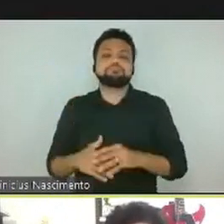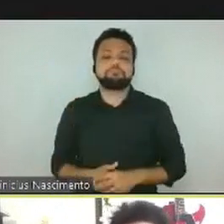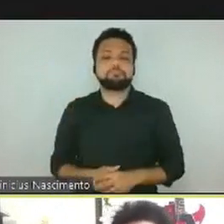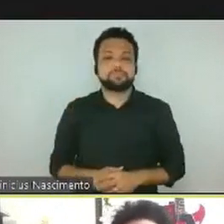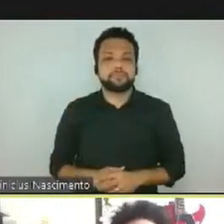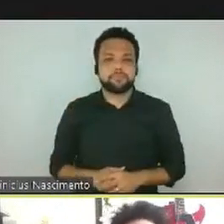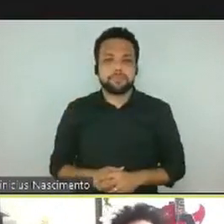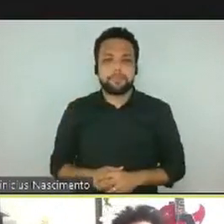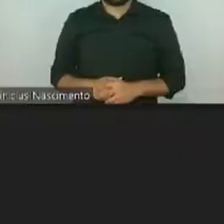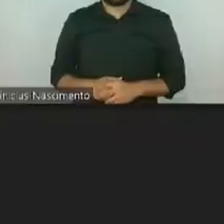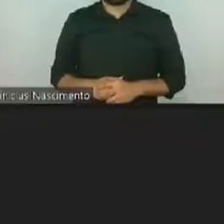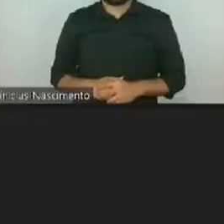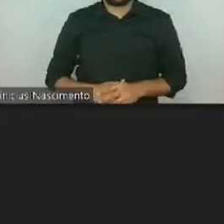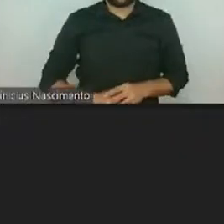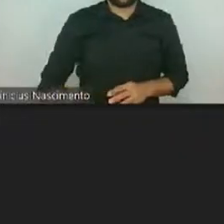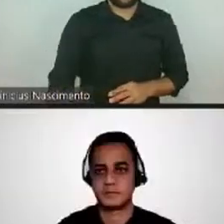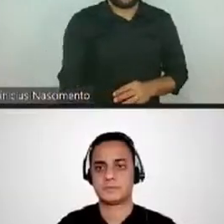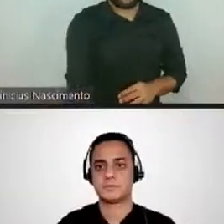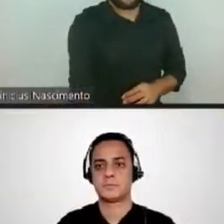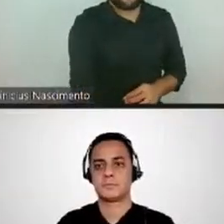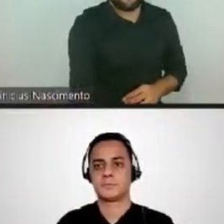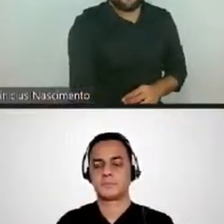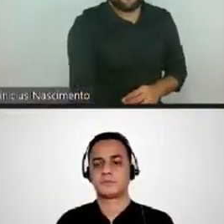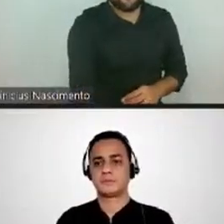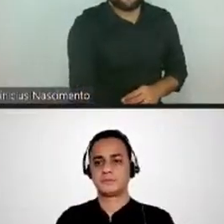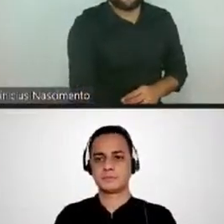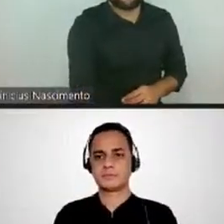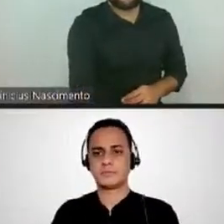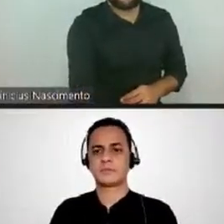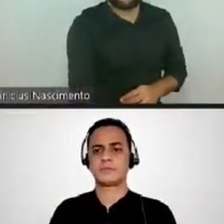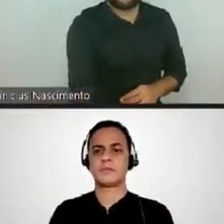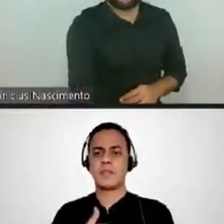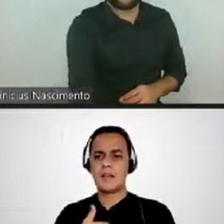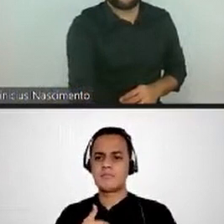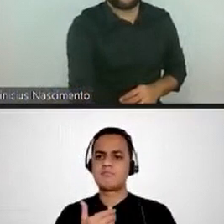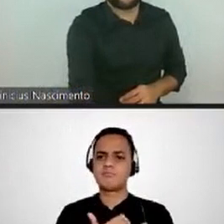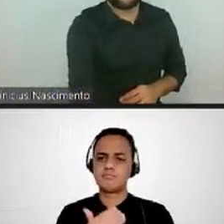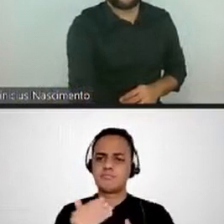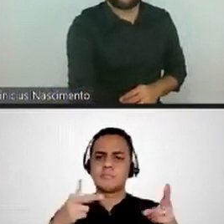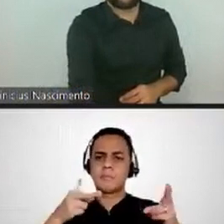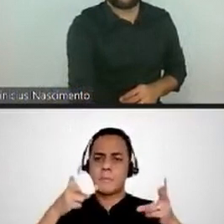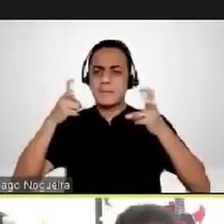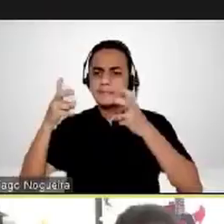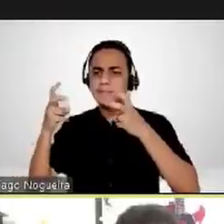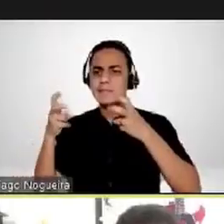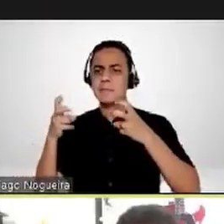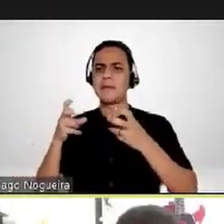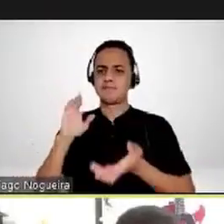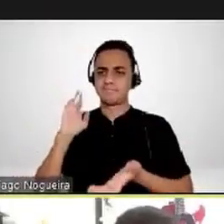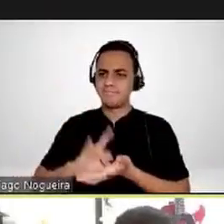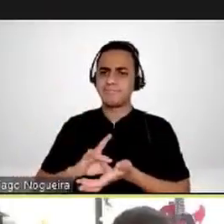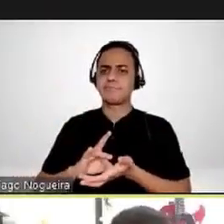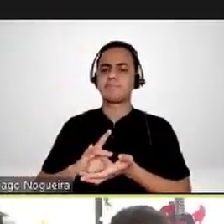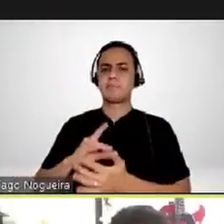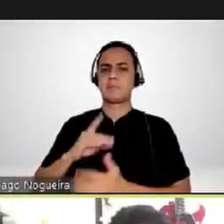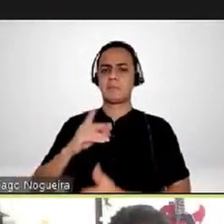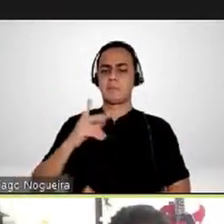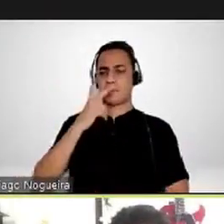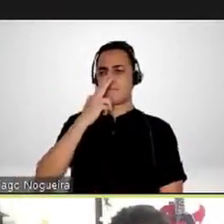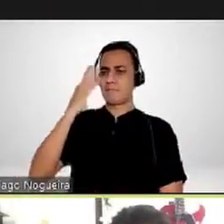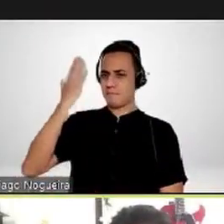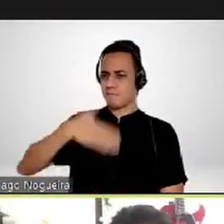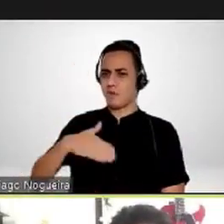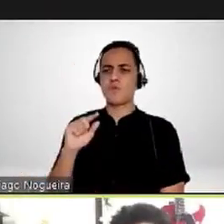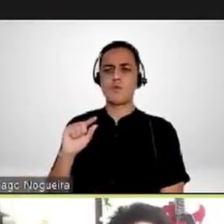fui me deparando com uma percepção, né? Na verdade, uma constatação de